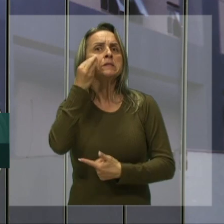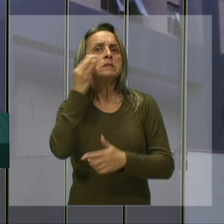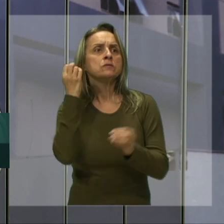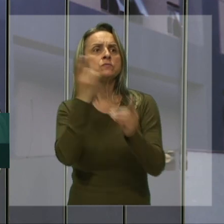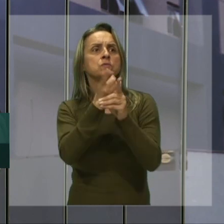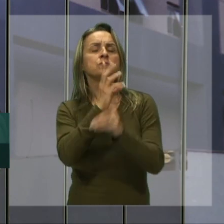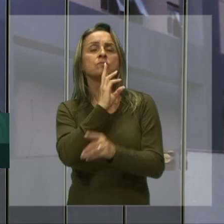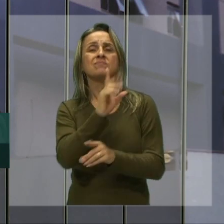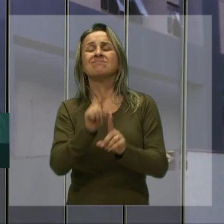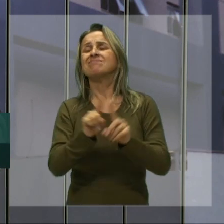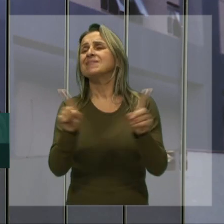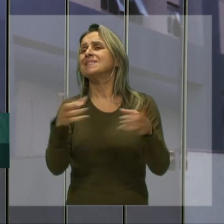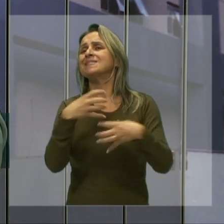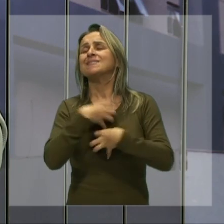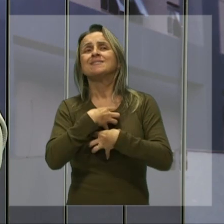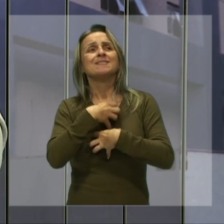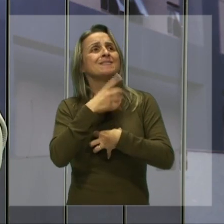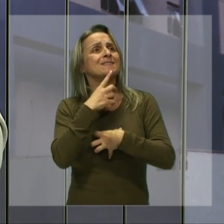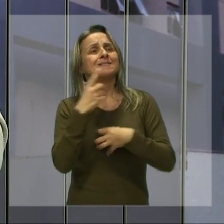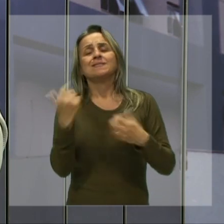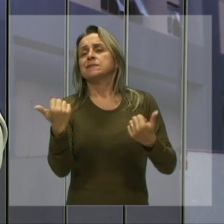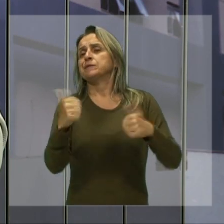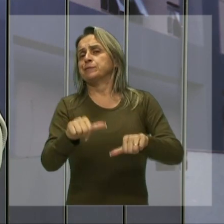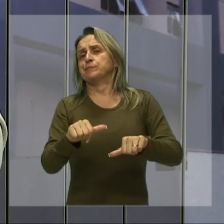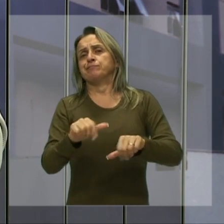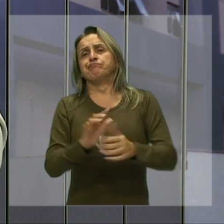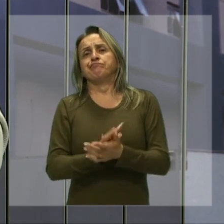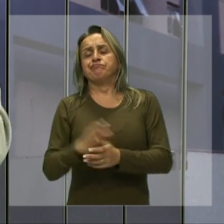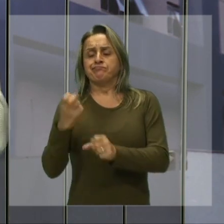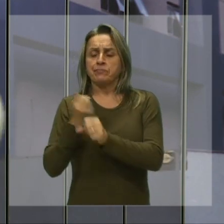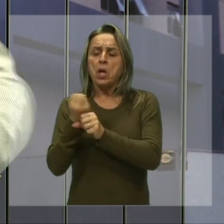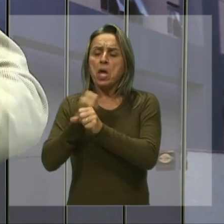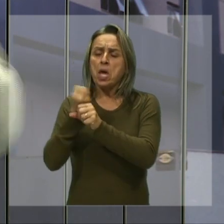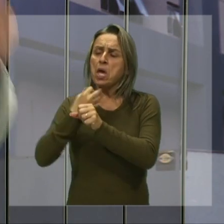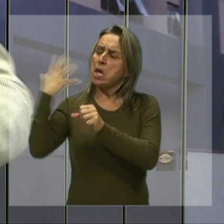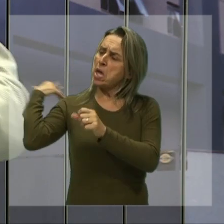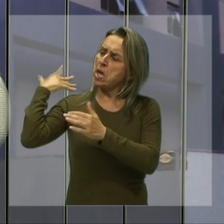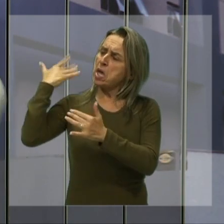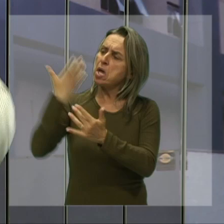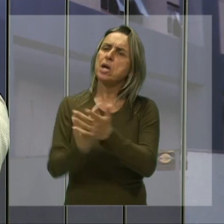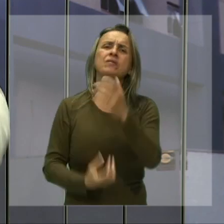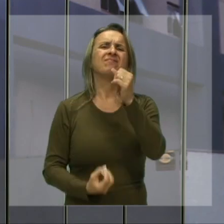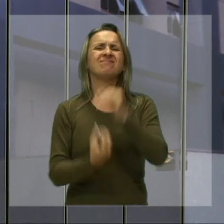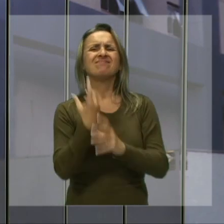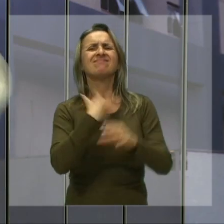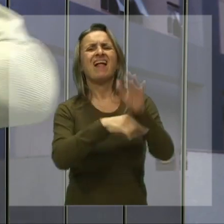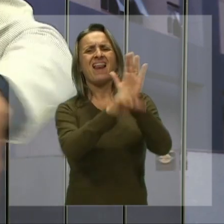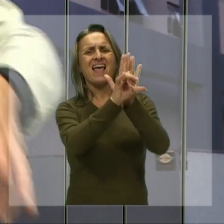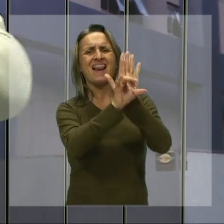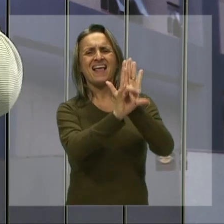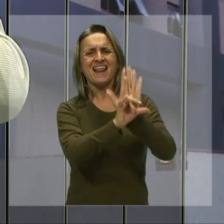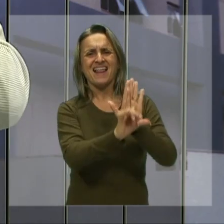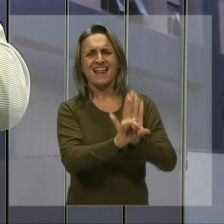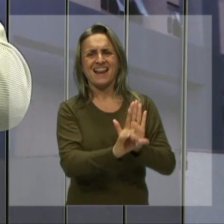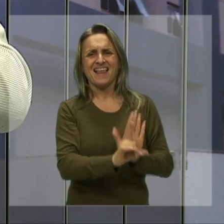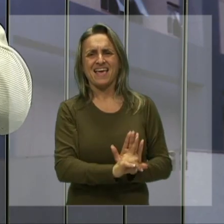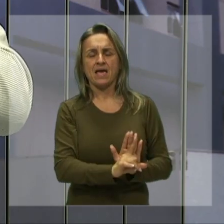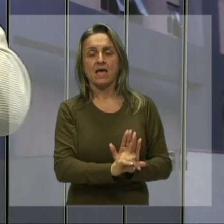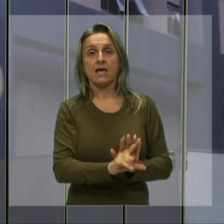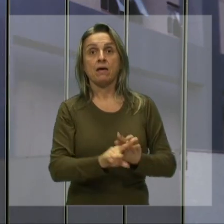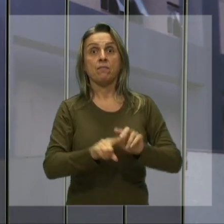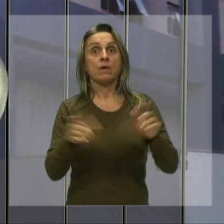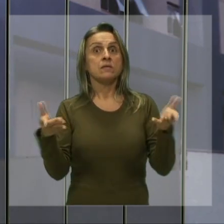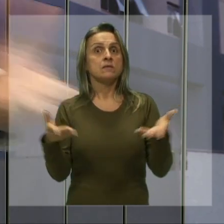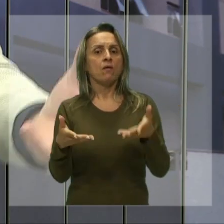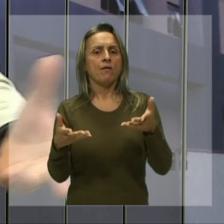é desanimadora a situação, tá? Ao longo dos anos foi feita tanta lei, que se criou um embaraço que hoje